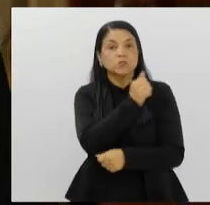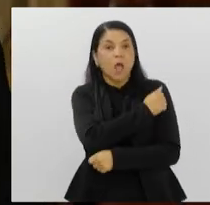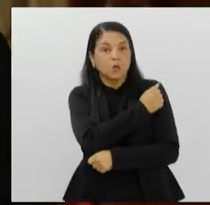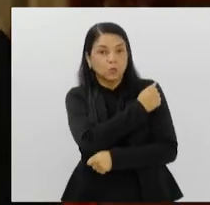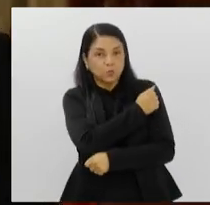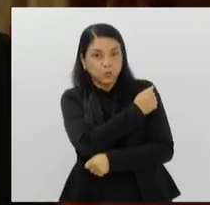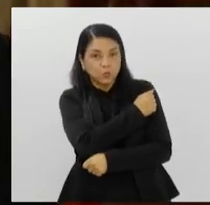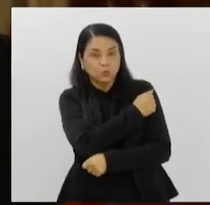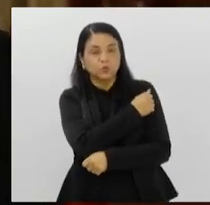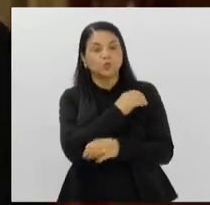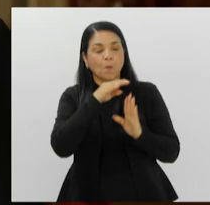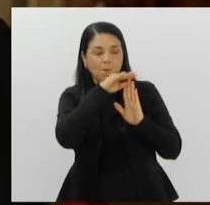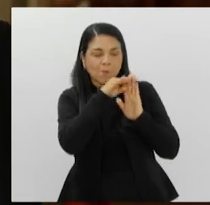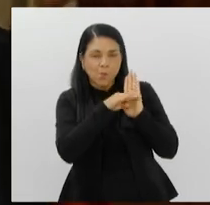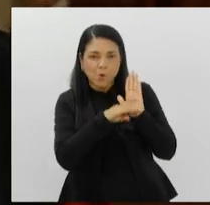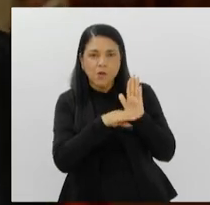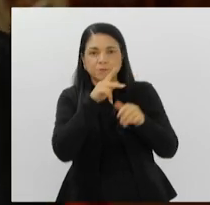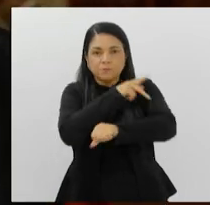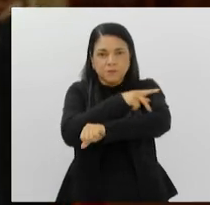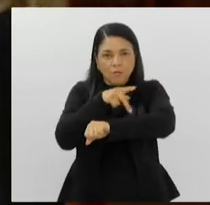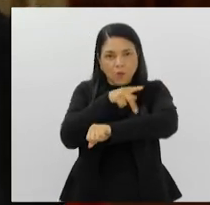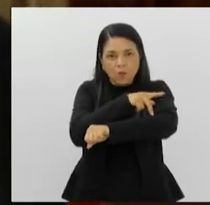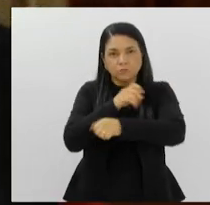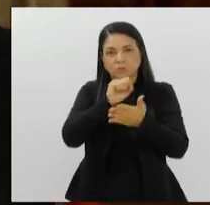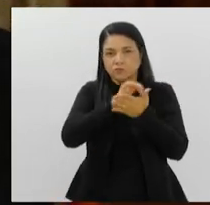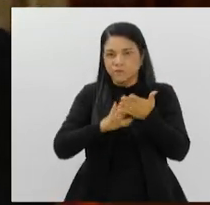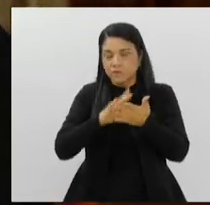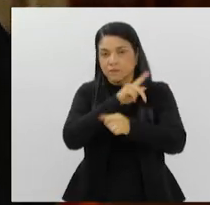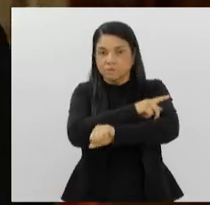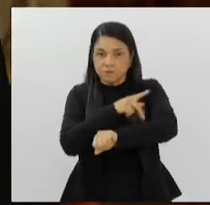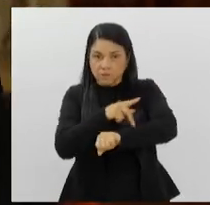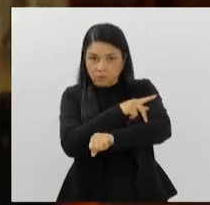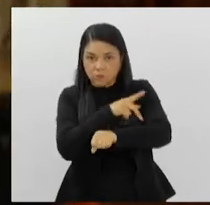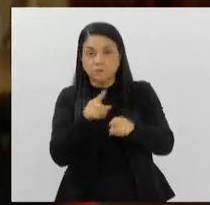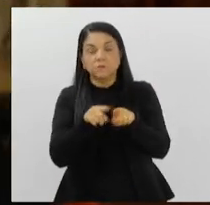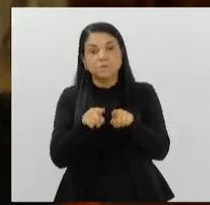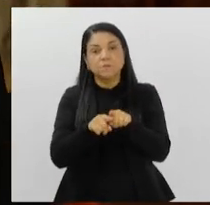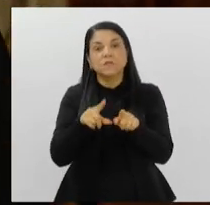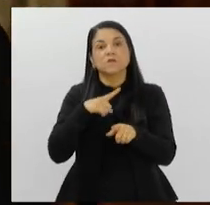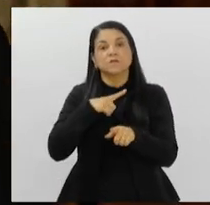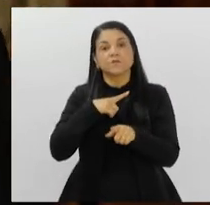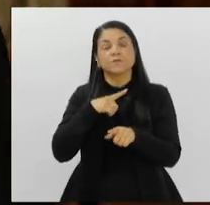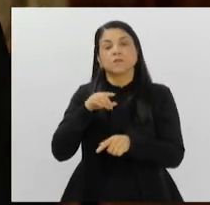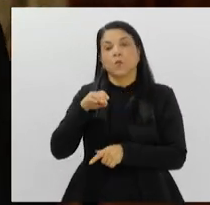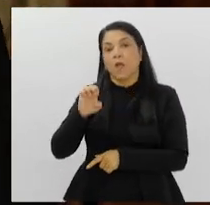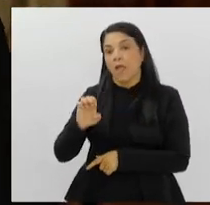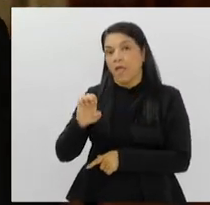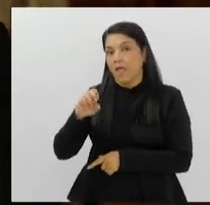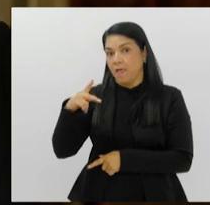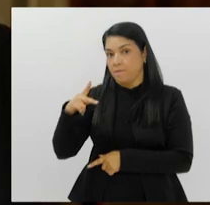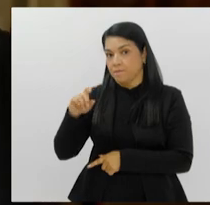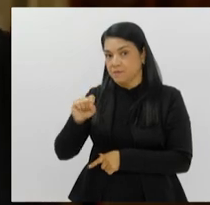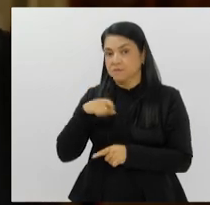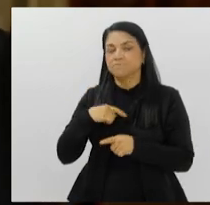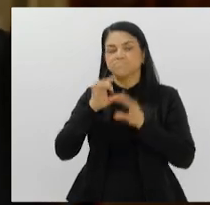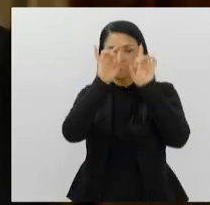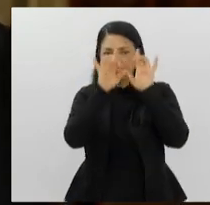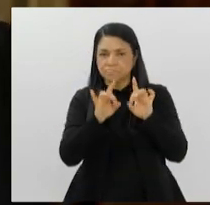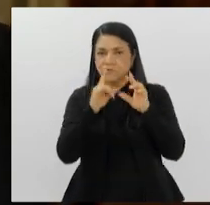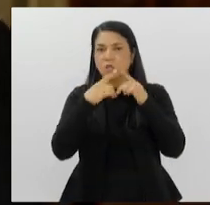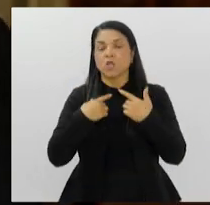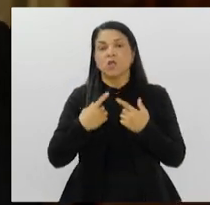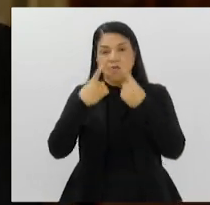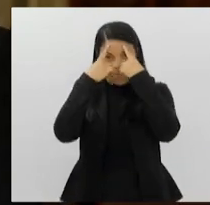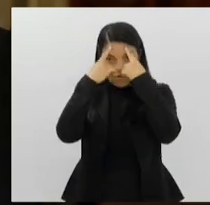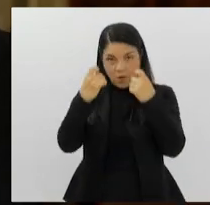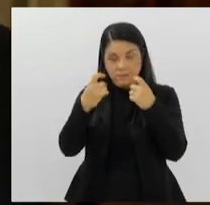também por meio de programas pedagógicos, atividades pedagógicas. Temos também um app específico para a questão da violência